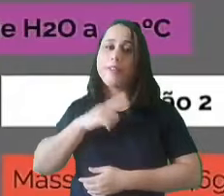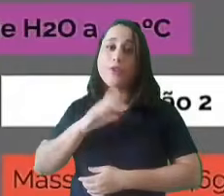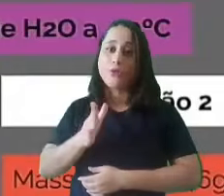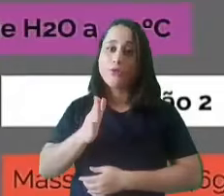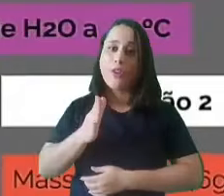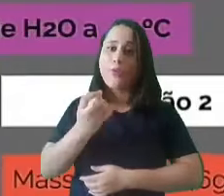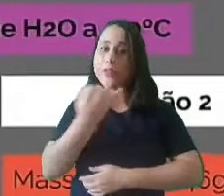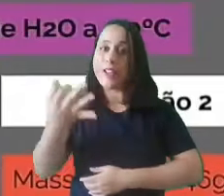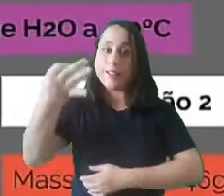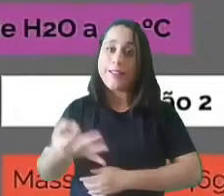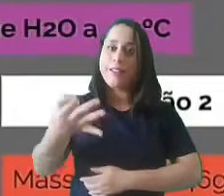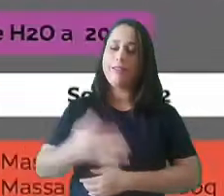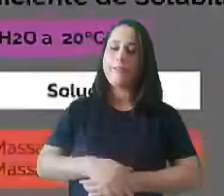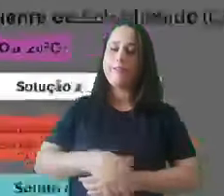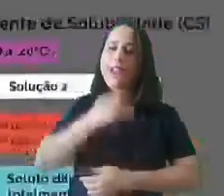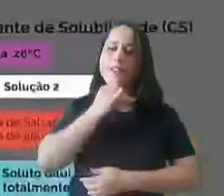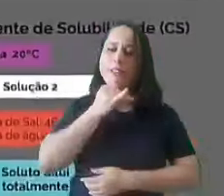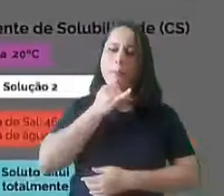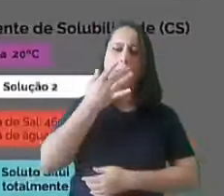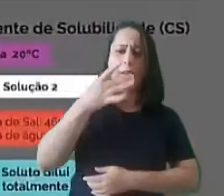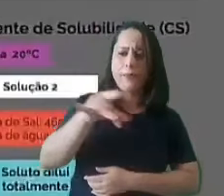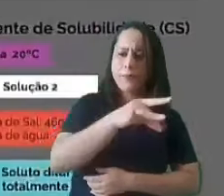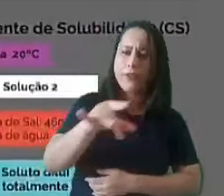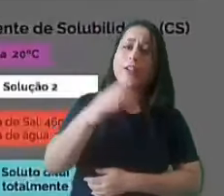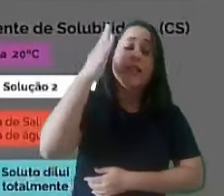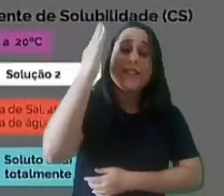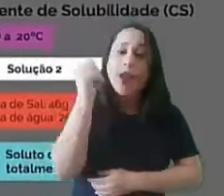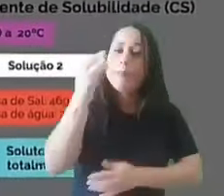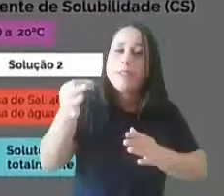do coeficiente de solubilidade.